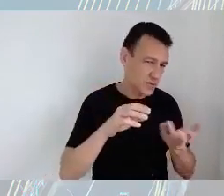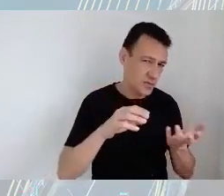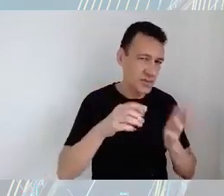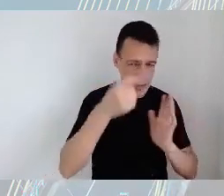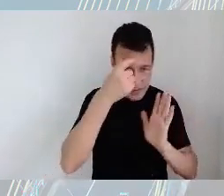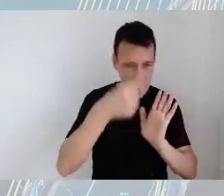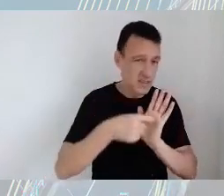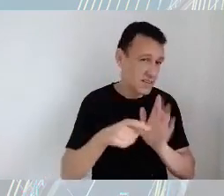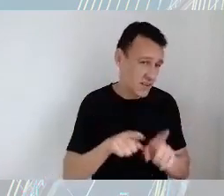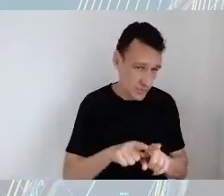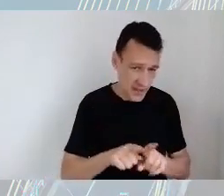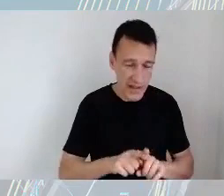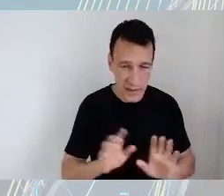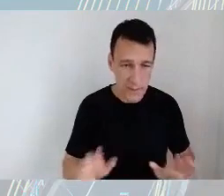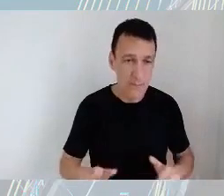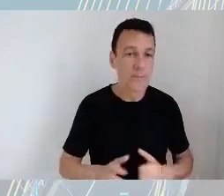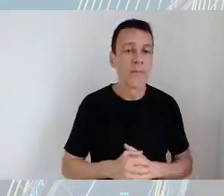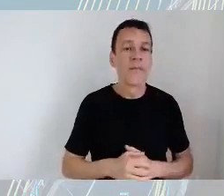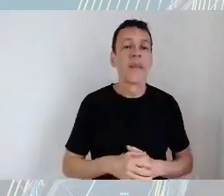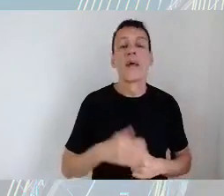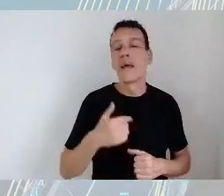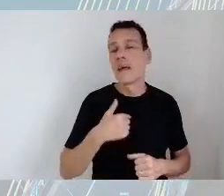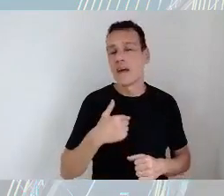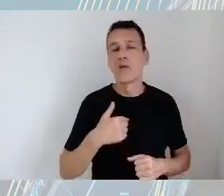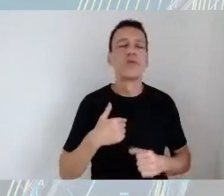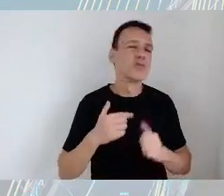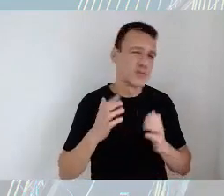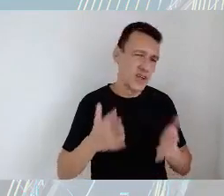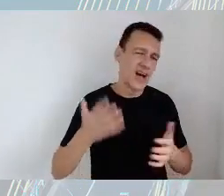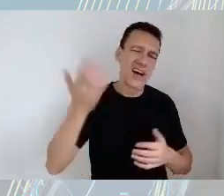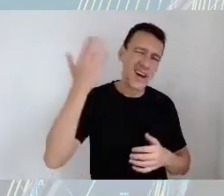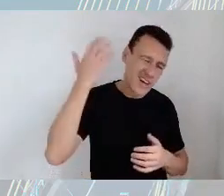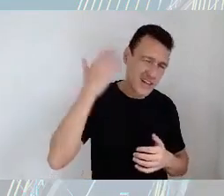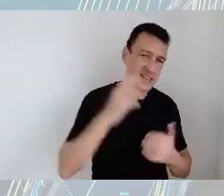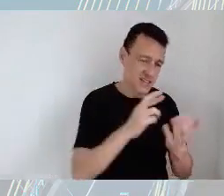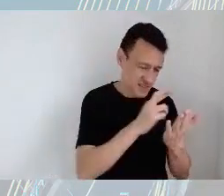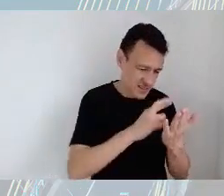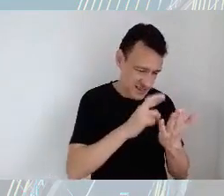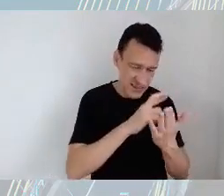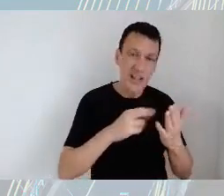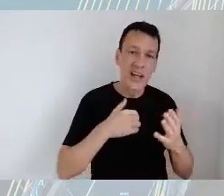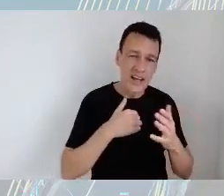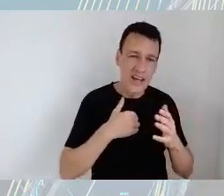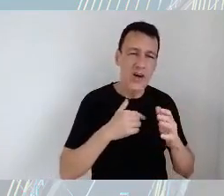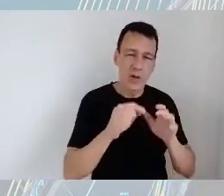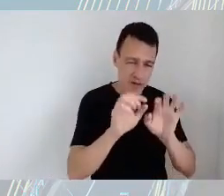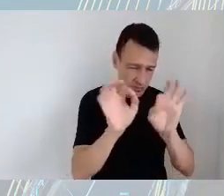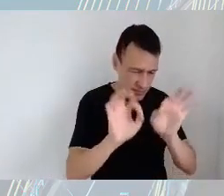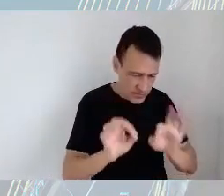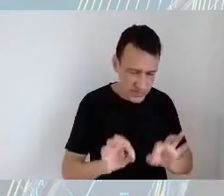vocês, eu fui cientista de dados, né? Tive que programar aí muito modelo, pipeline, etc.